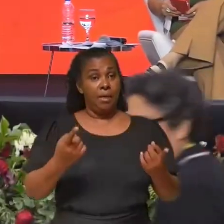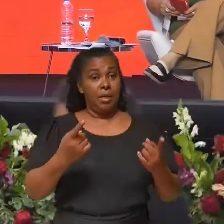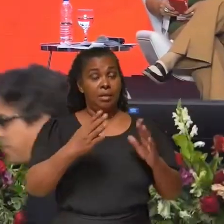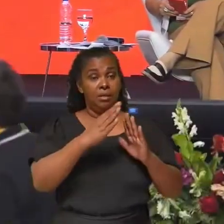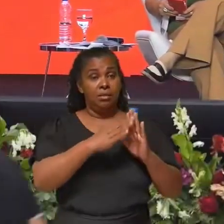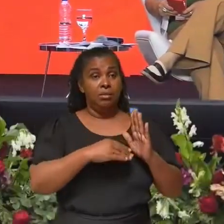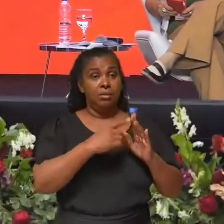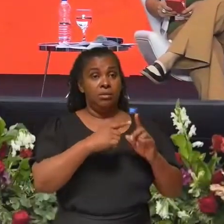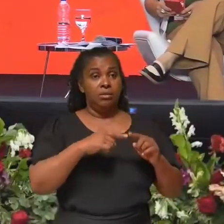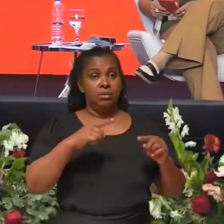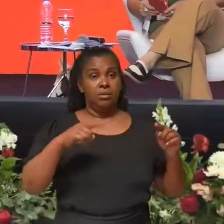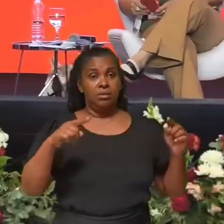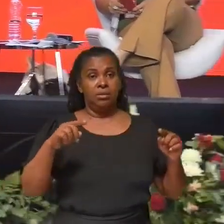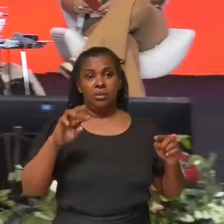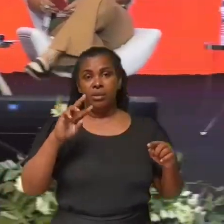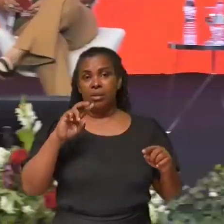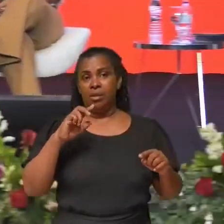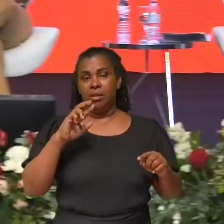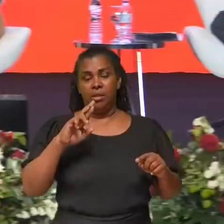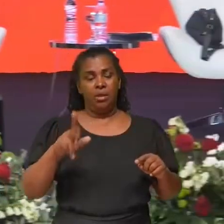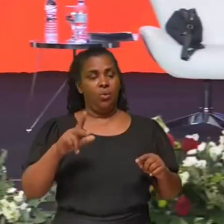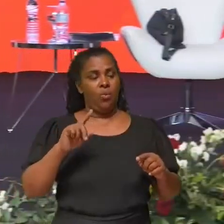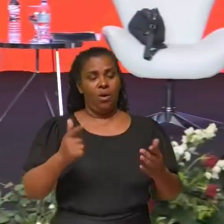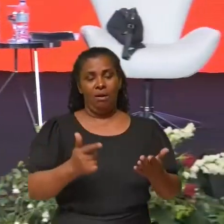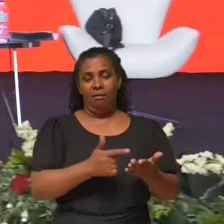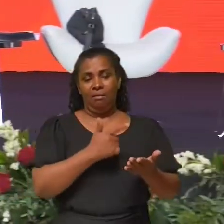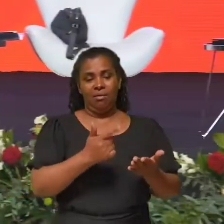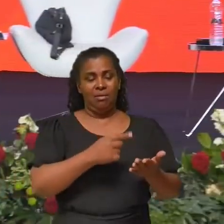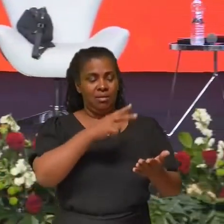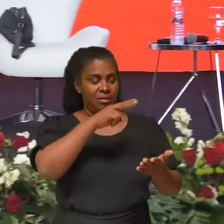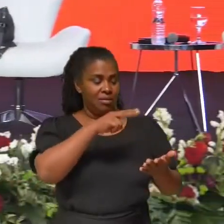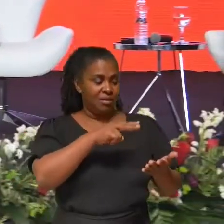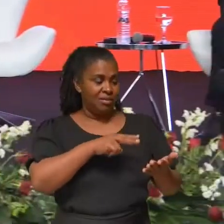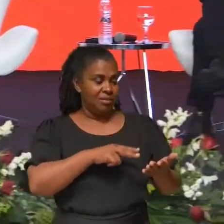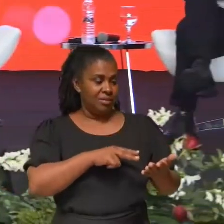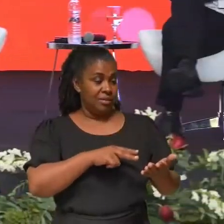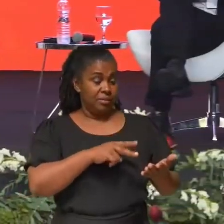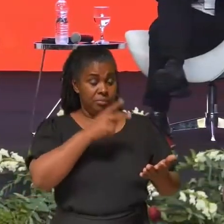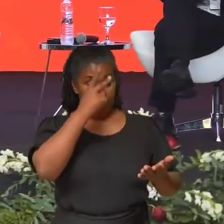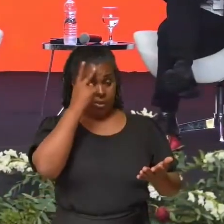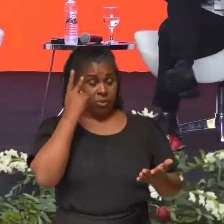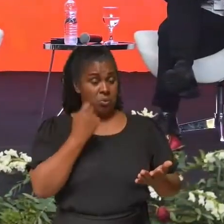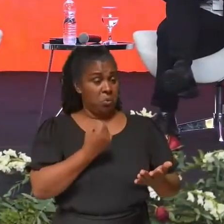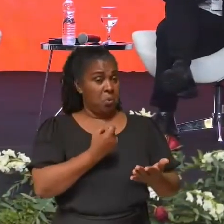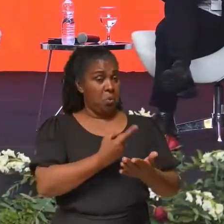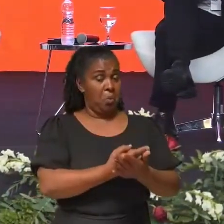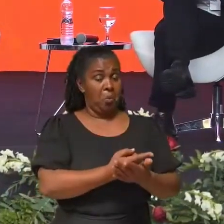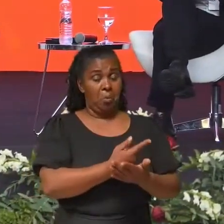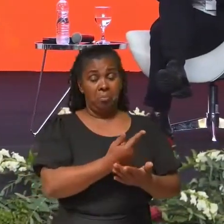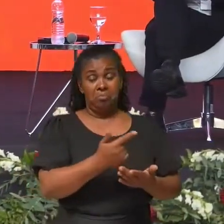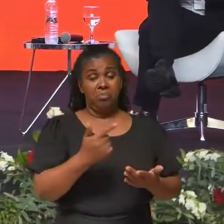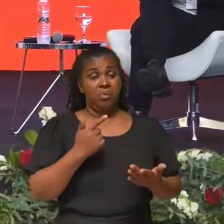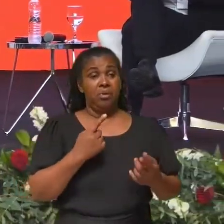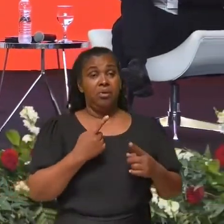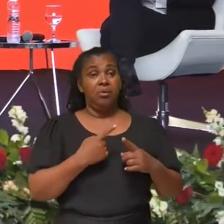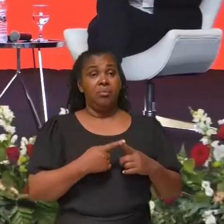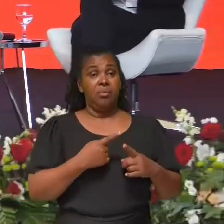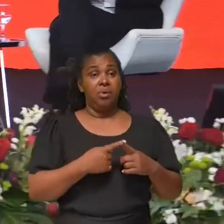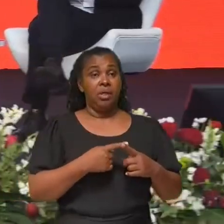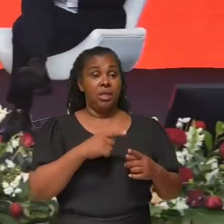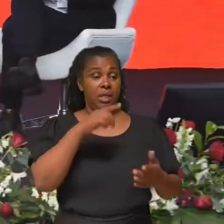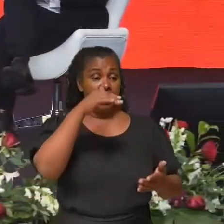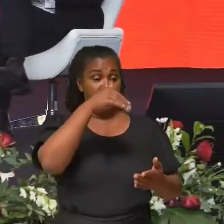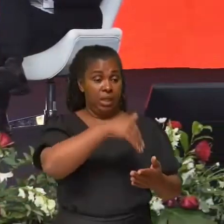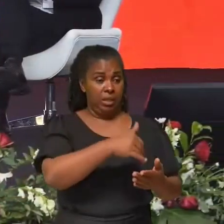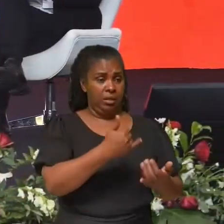best-seller. As pessoas não compram porque tem informação, mas porque elas